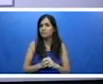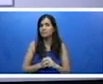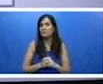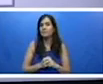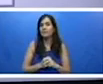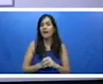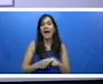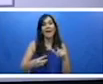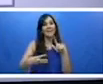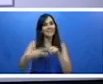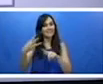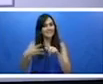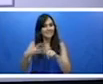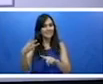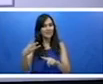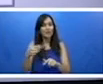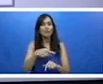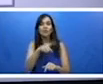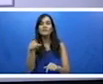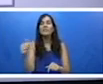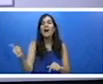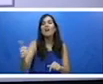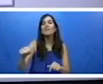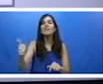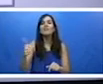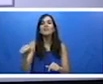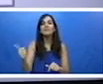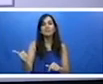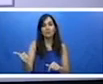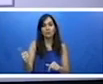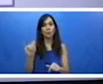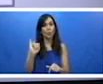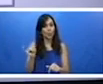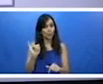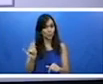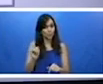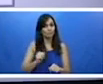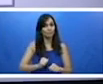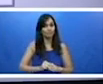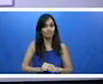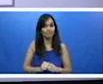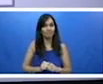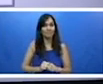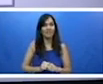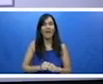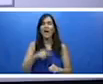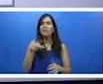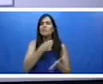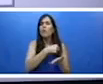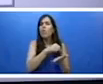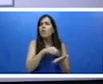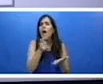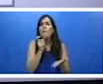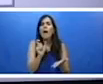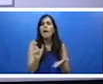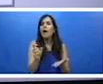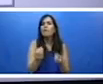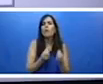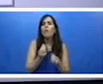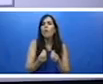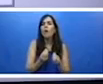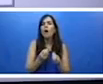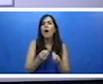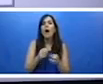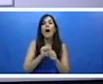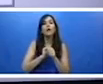conto. Reflita sobre o conto de Murilo Rubião e sobre as ideias que o texto sugeriu. E anote algumas palavras, no caso, adjetivos